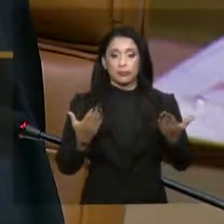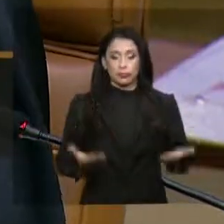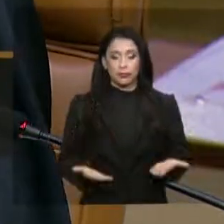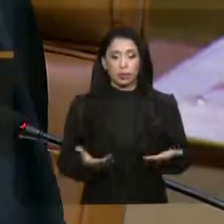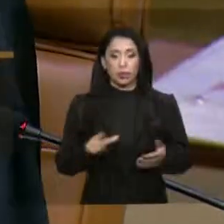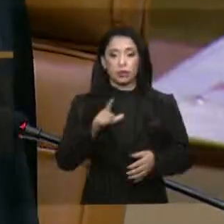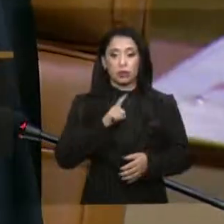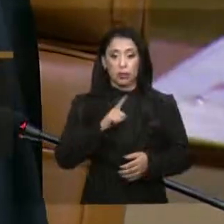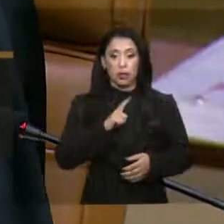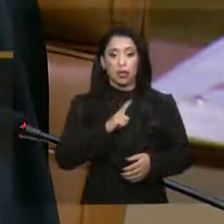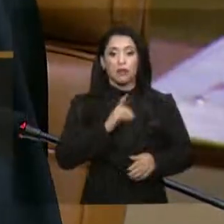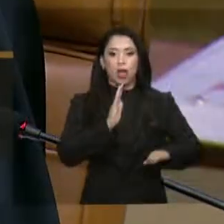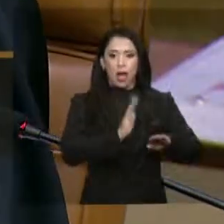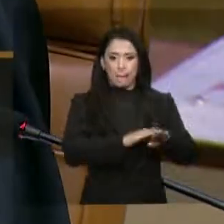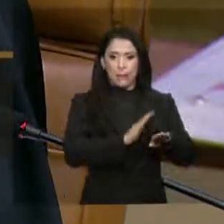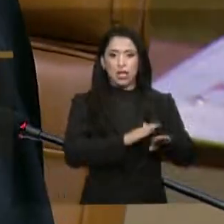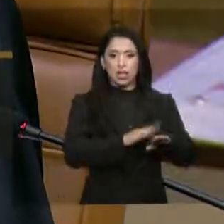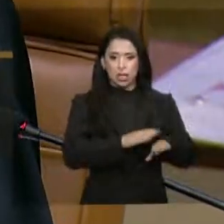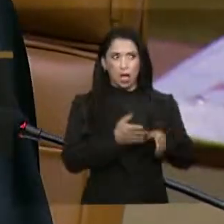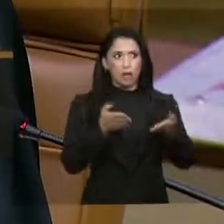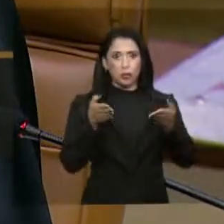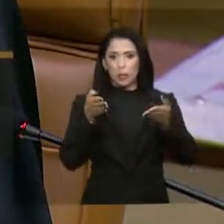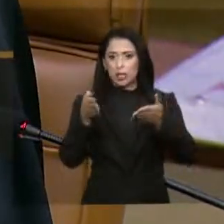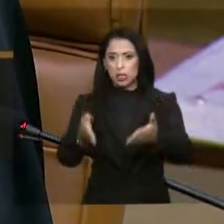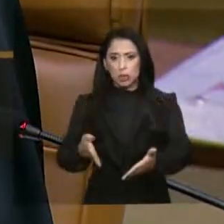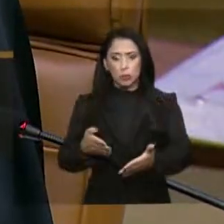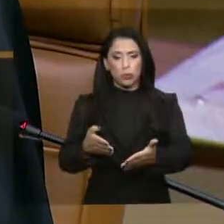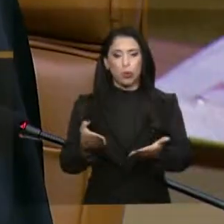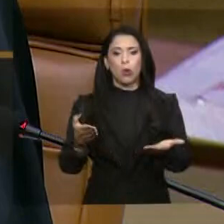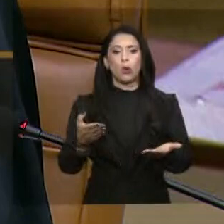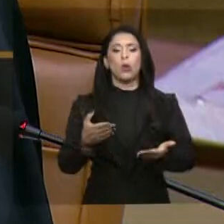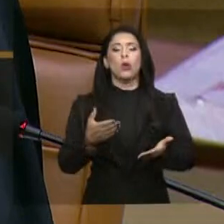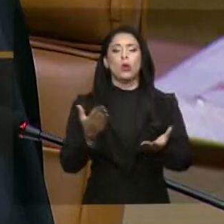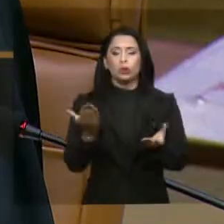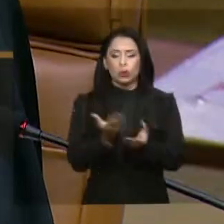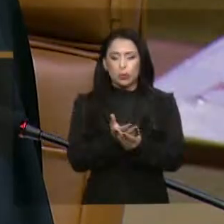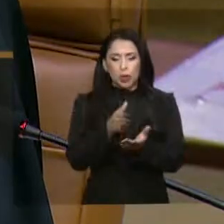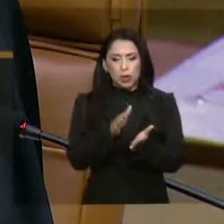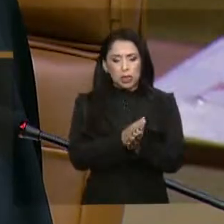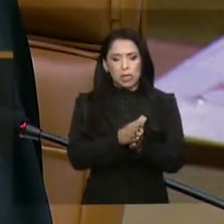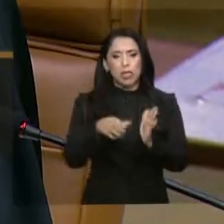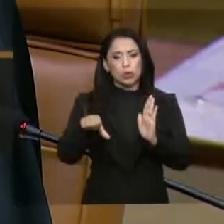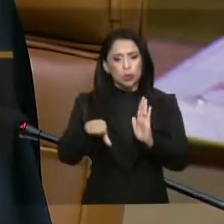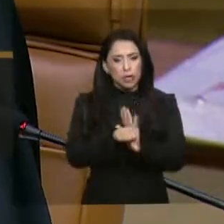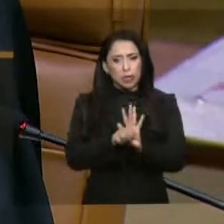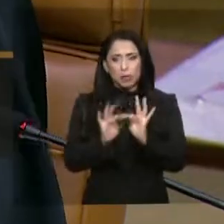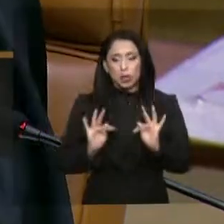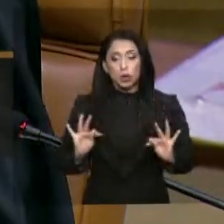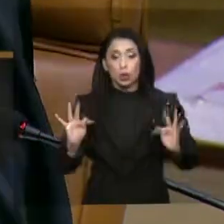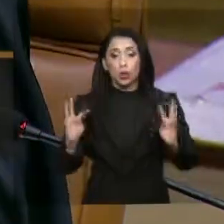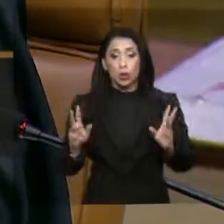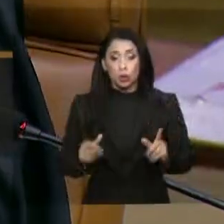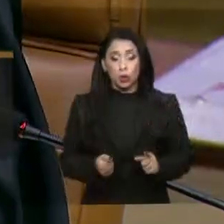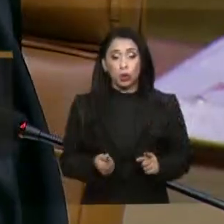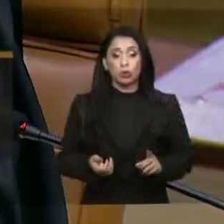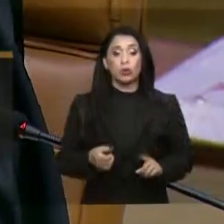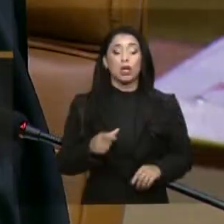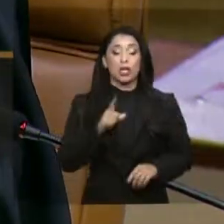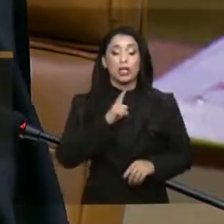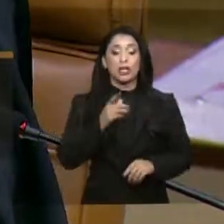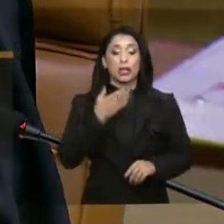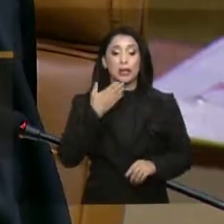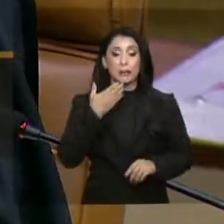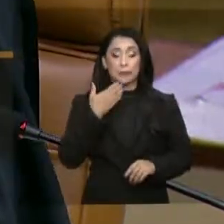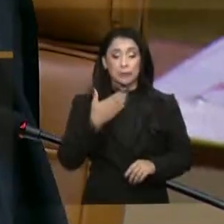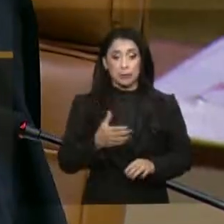fato de ter sido habilitado e participado de todo o processo crime, o requerente ostenta a condição de